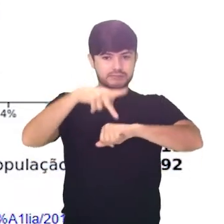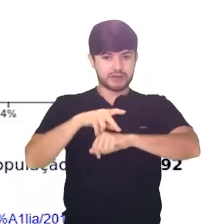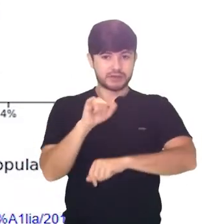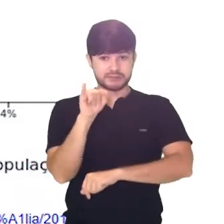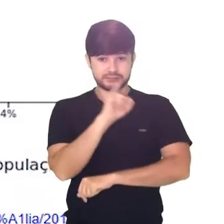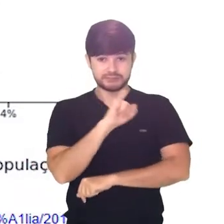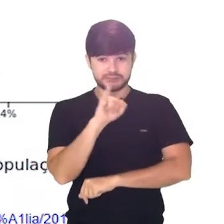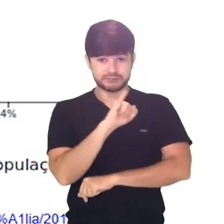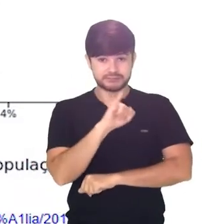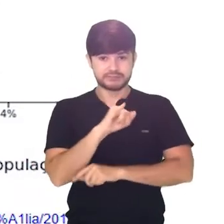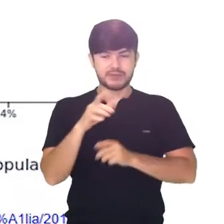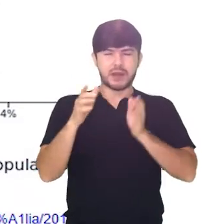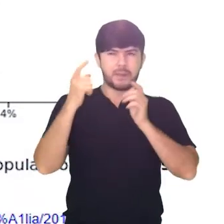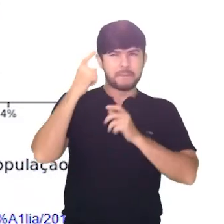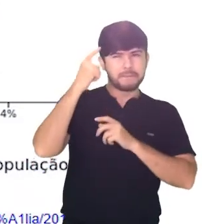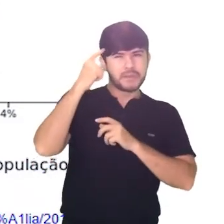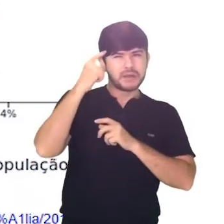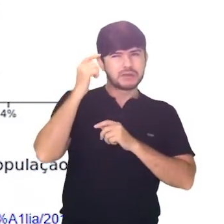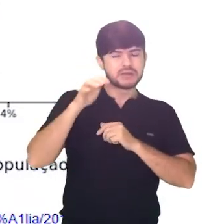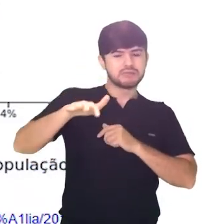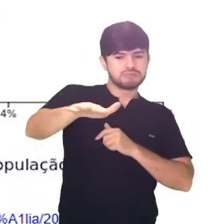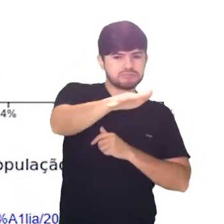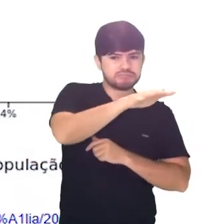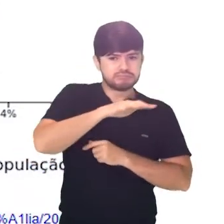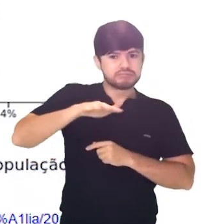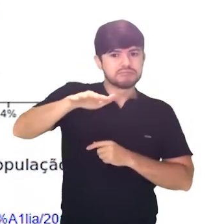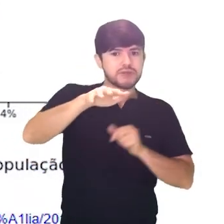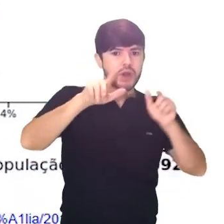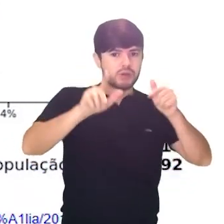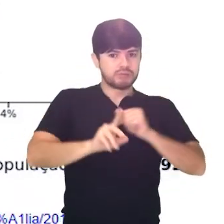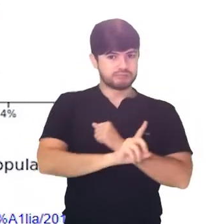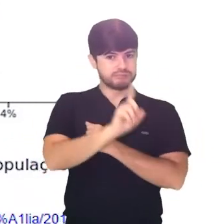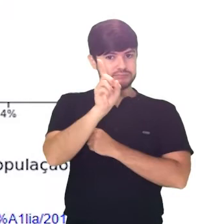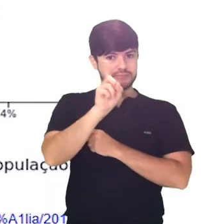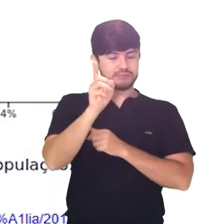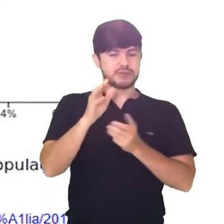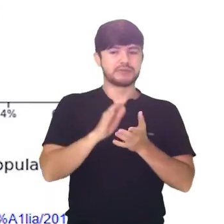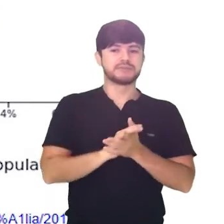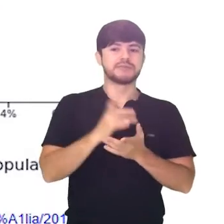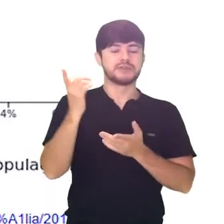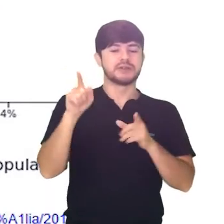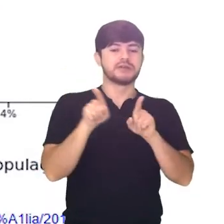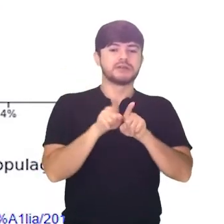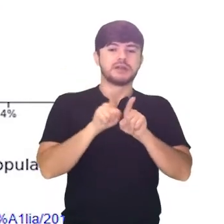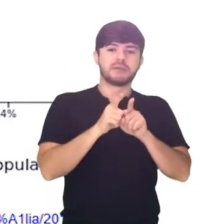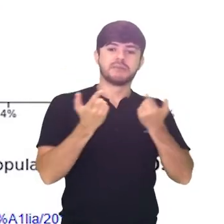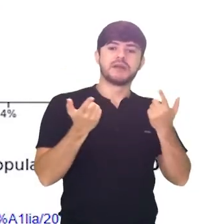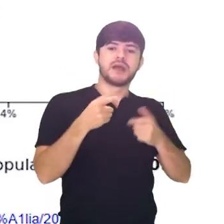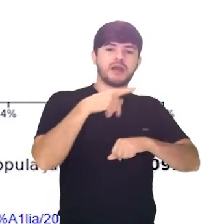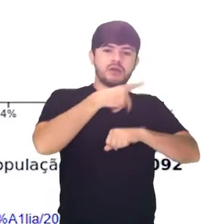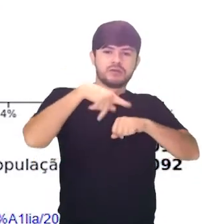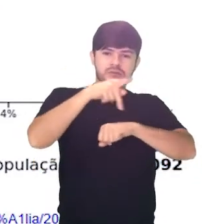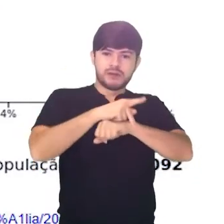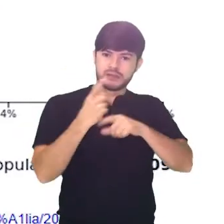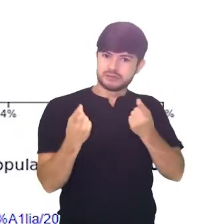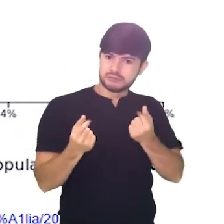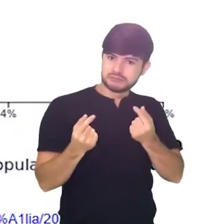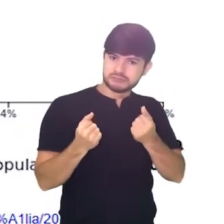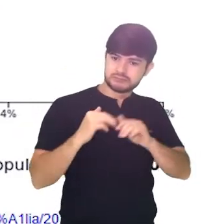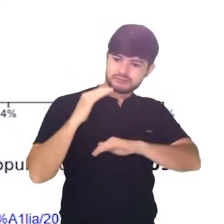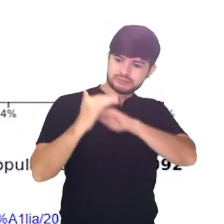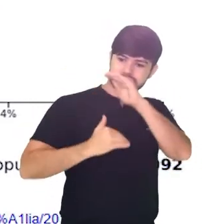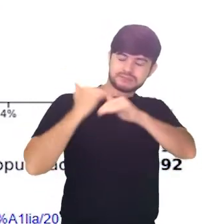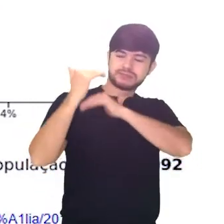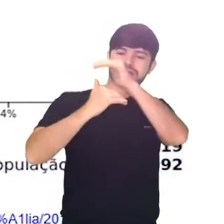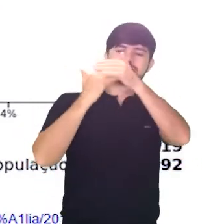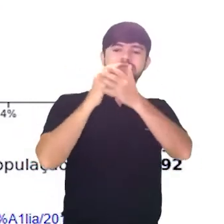na localização geográfica da Itália, né, na Europa Ocidental, no norte geoeconômico, né, são os países mais desenvolvidos